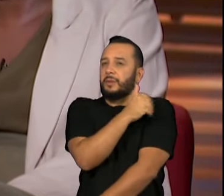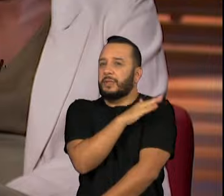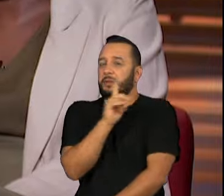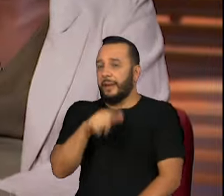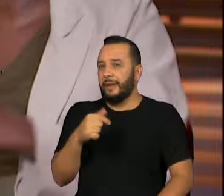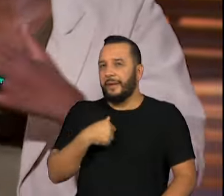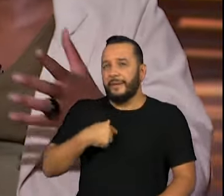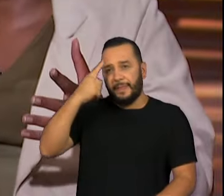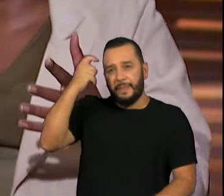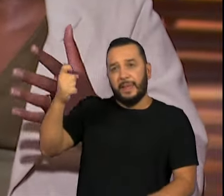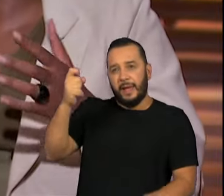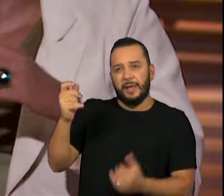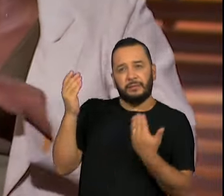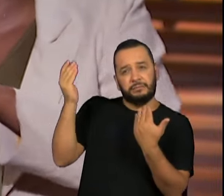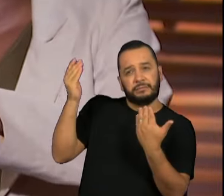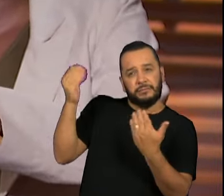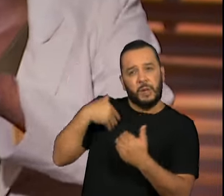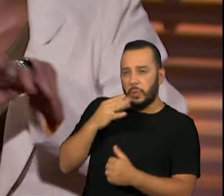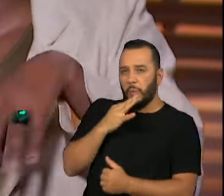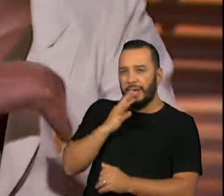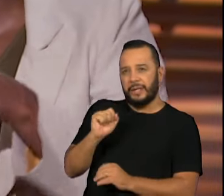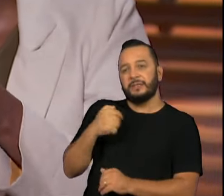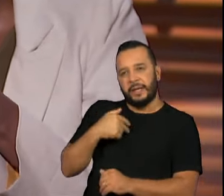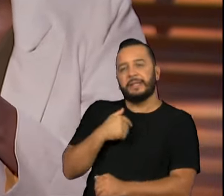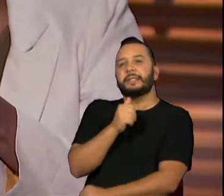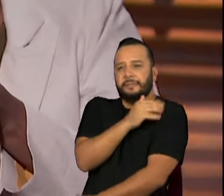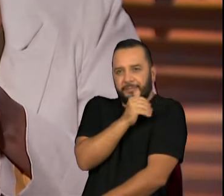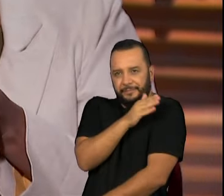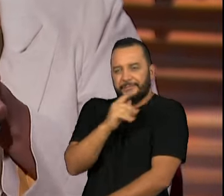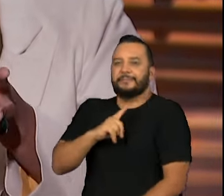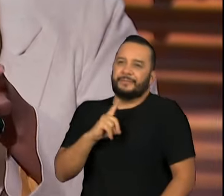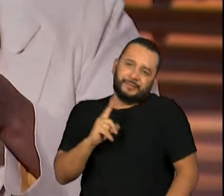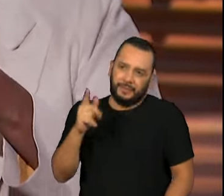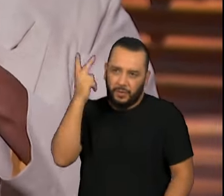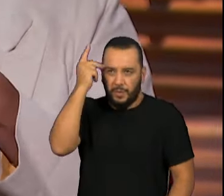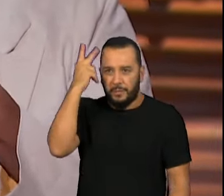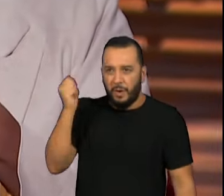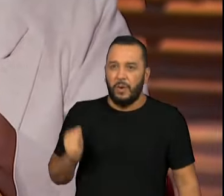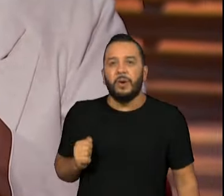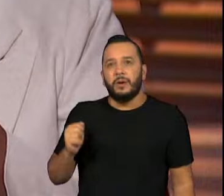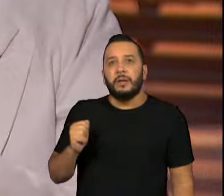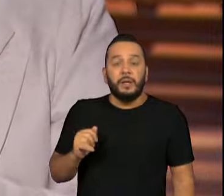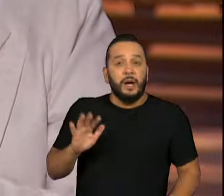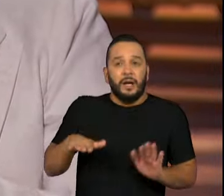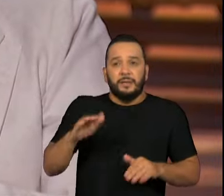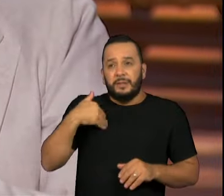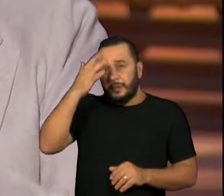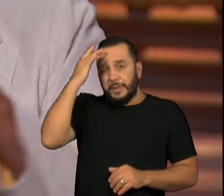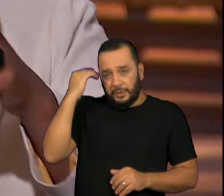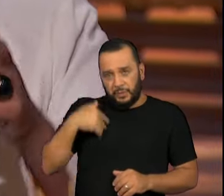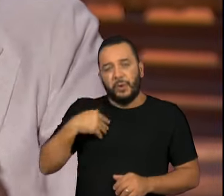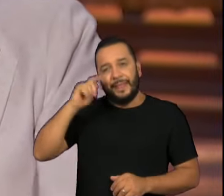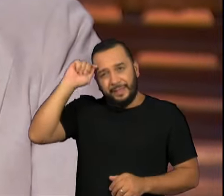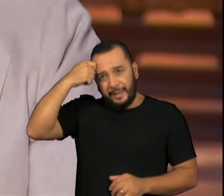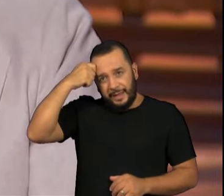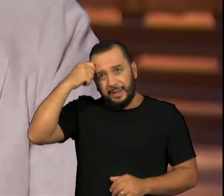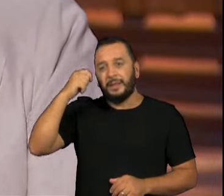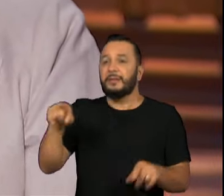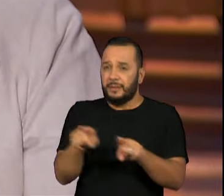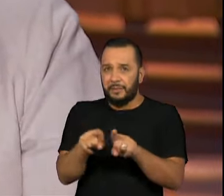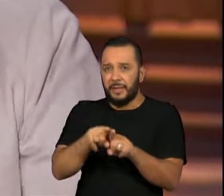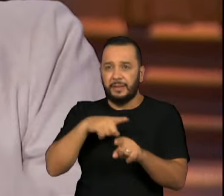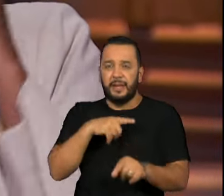antecipável que não passa pelo crivo da razão então todos os grupos podem ter preconceito contra o outro sim então às vezes uma pessoa negra ela pode ter preconceito